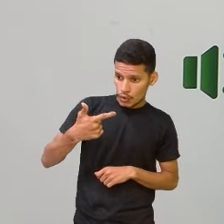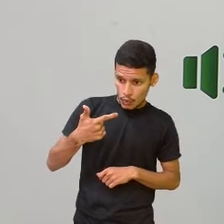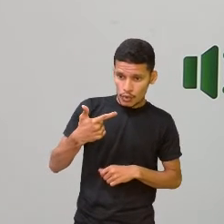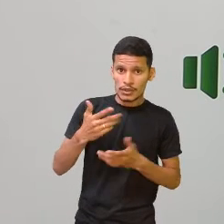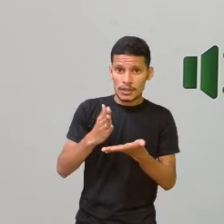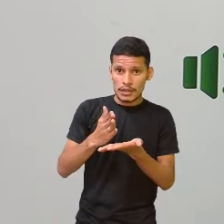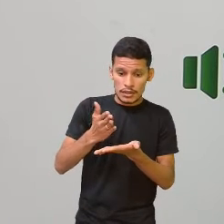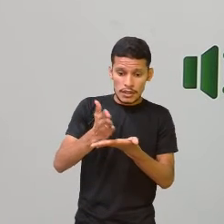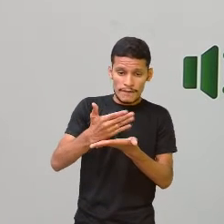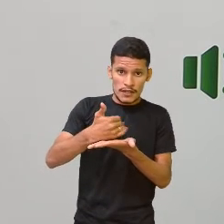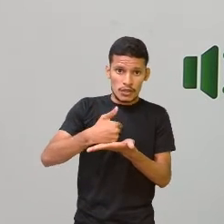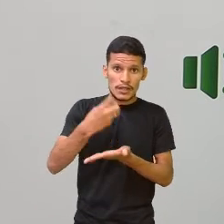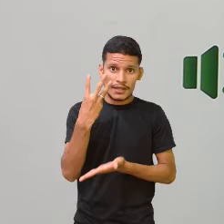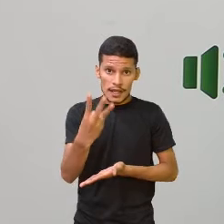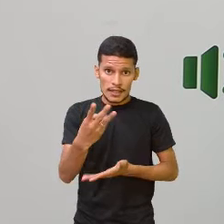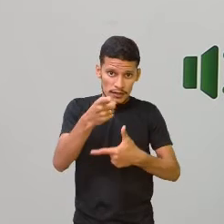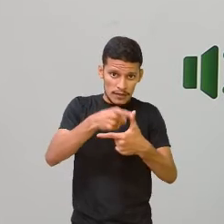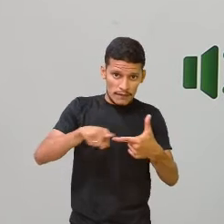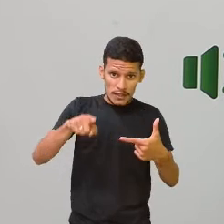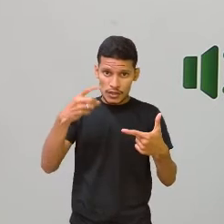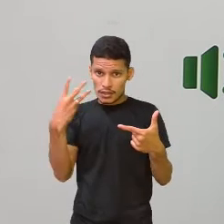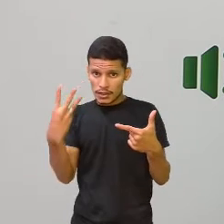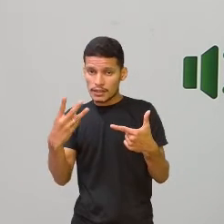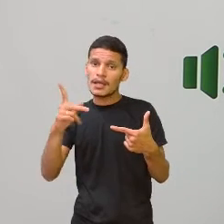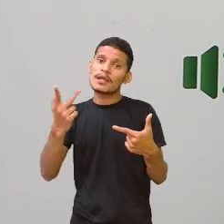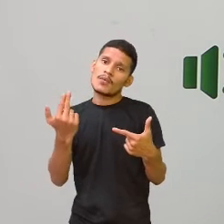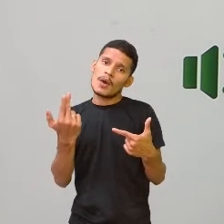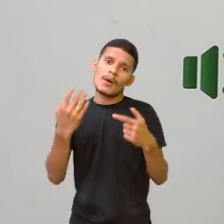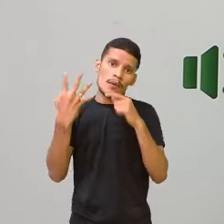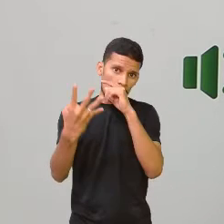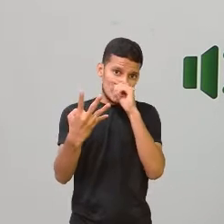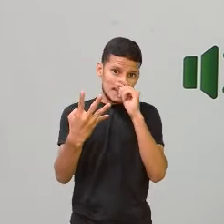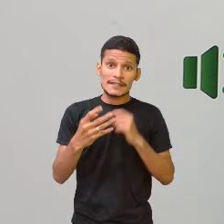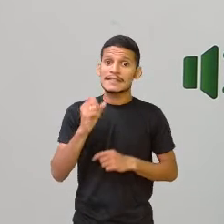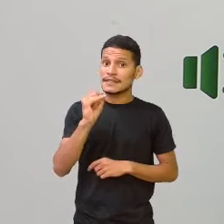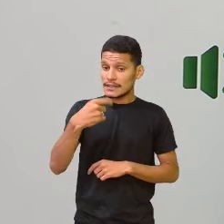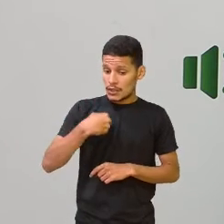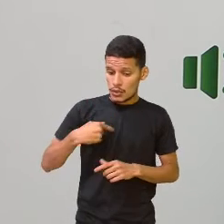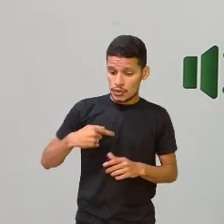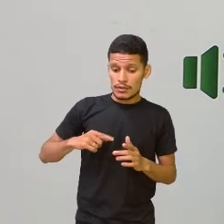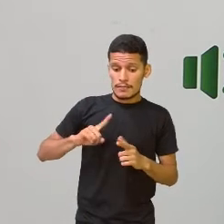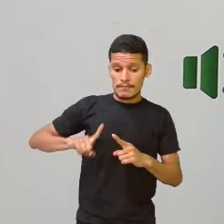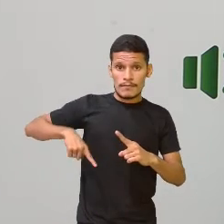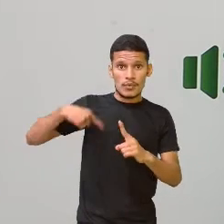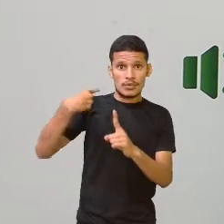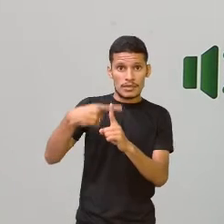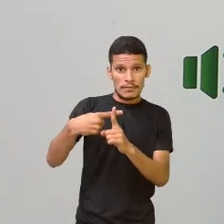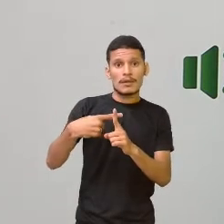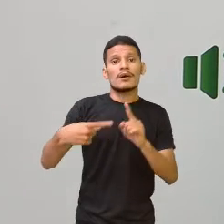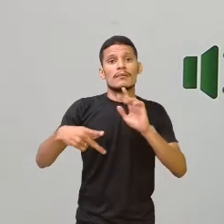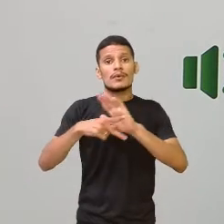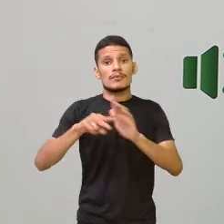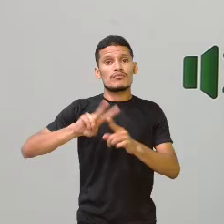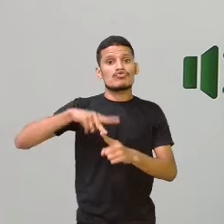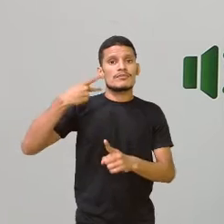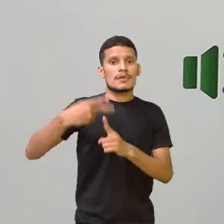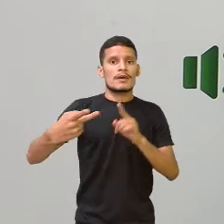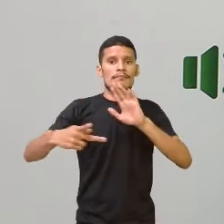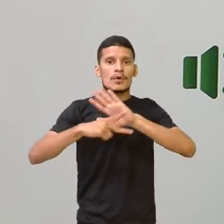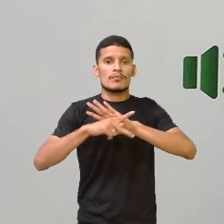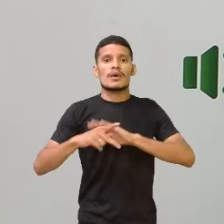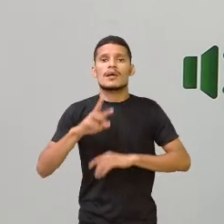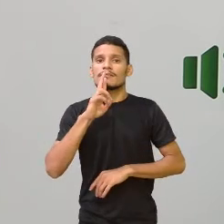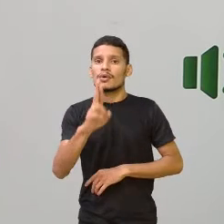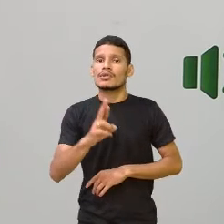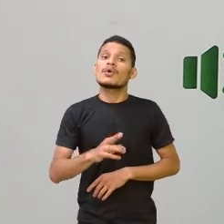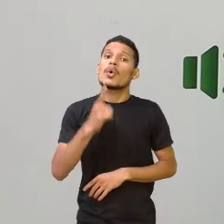dividido por 3 dá 4. Se eu multiplicar o meu resultado, ó, o 4